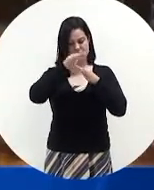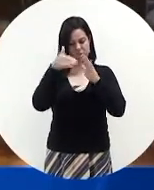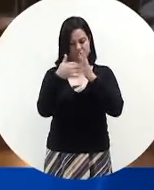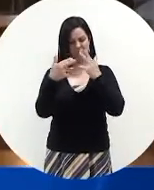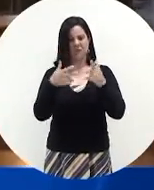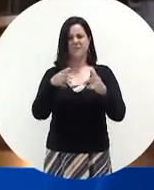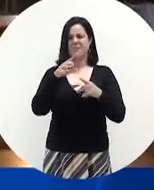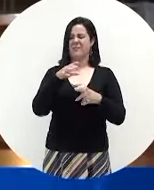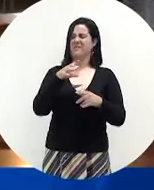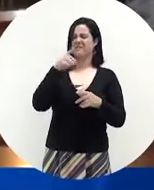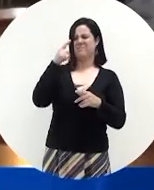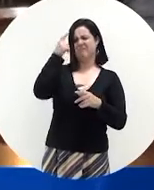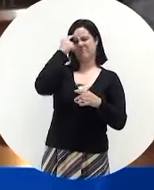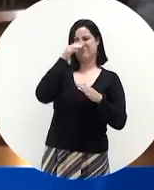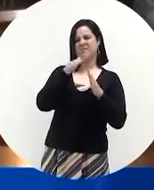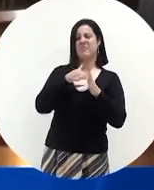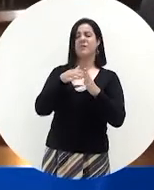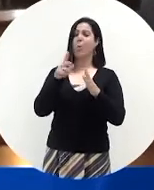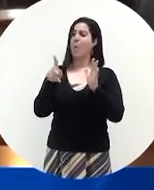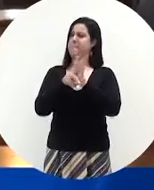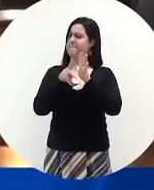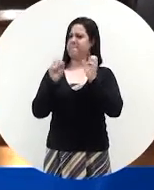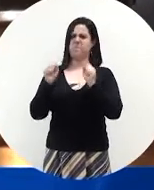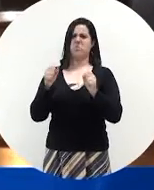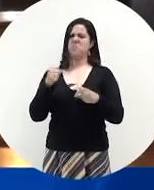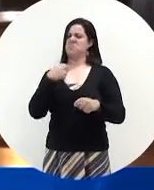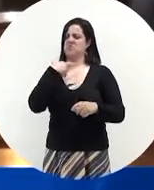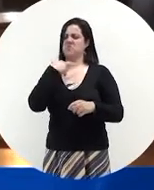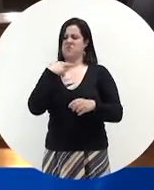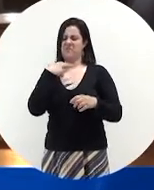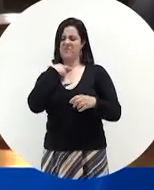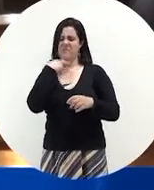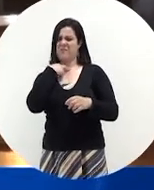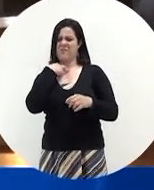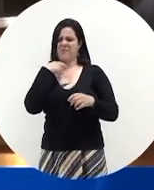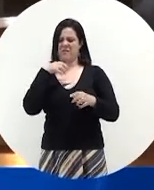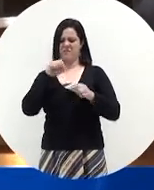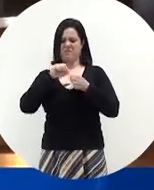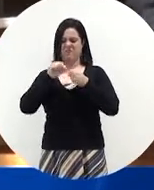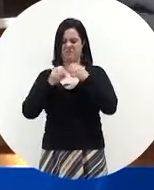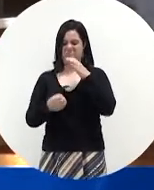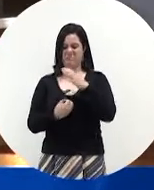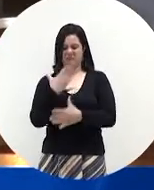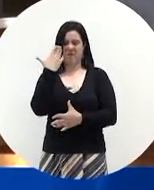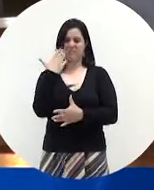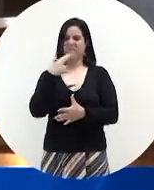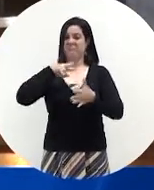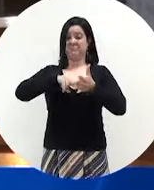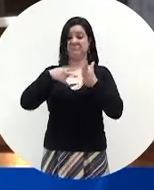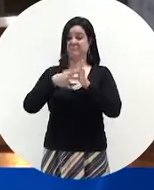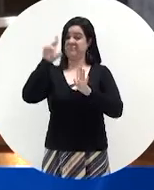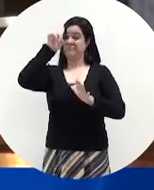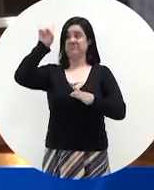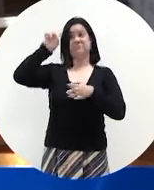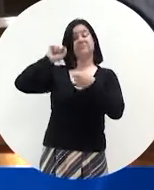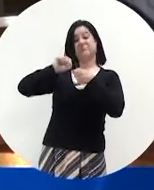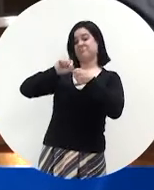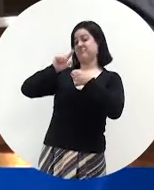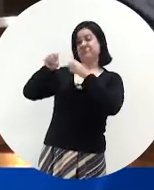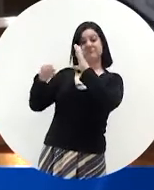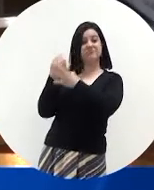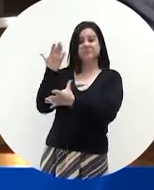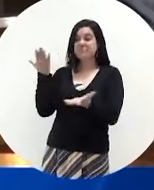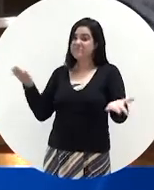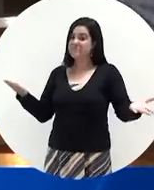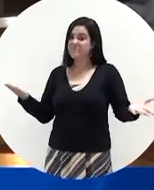sentir Deus, basta encostar, encosta aqui, você vai ver, aqui está o poder de Deus. Ora, se Deus